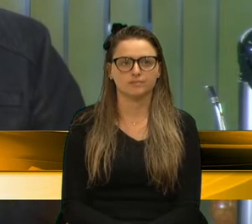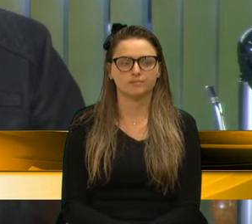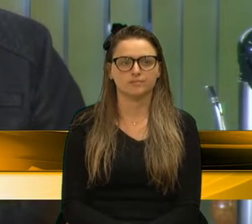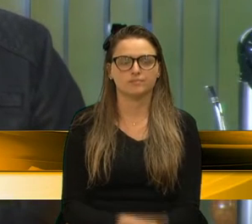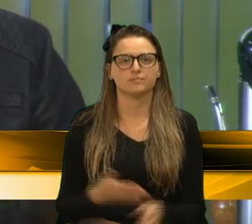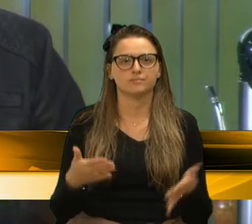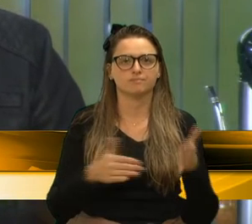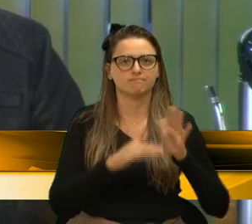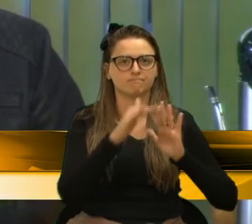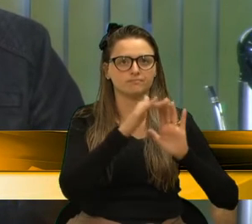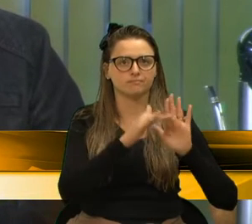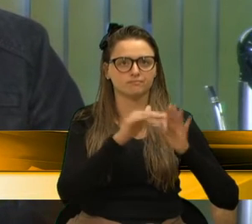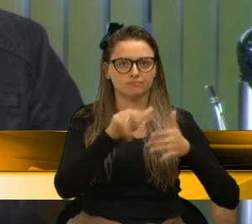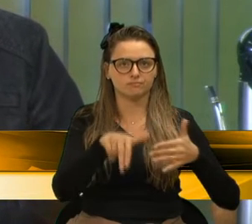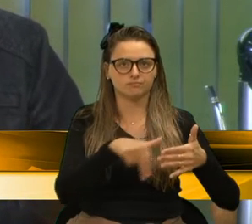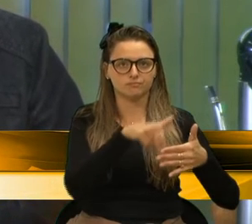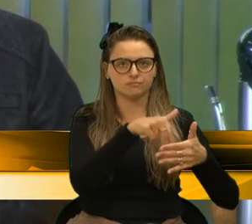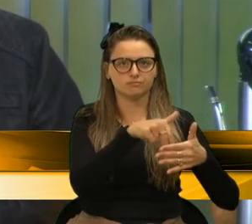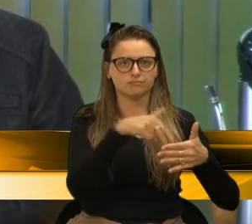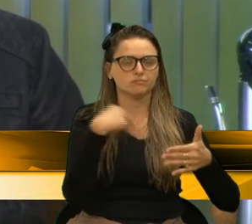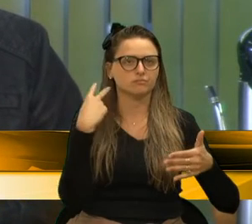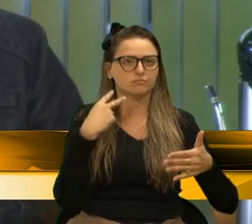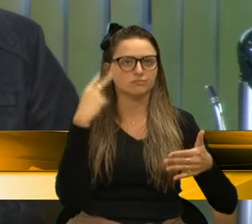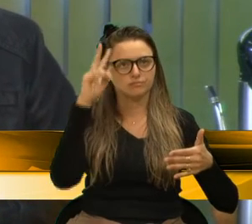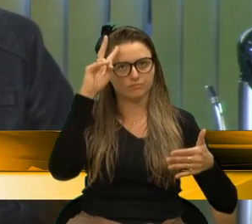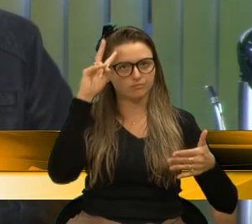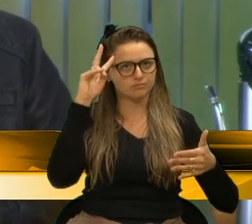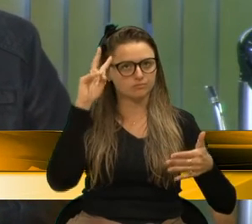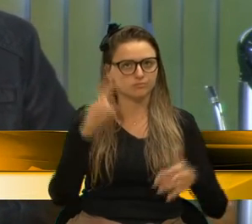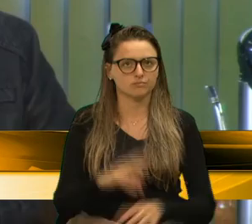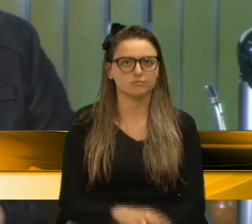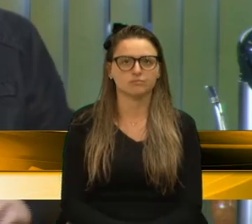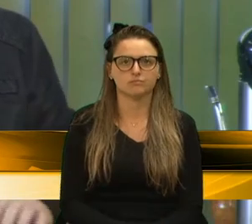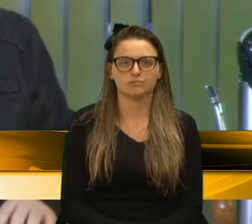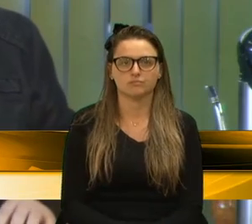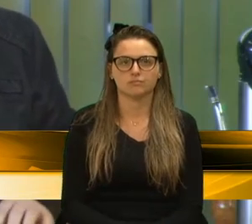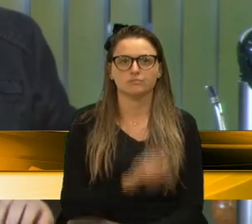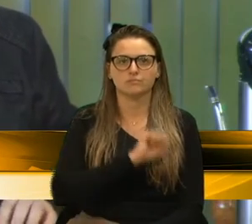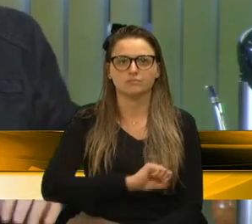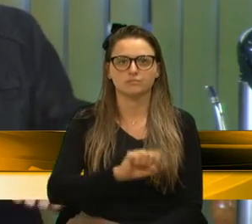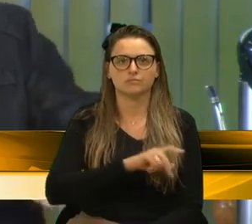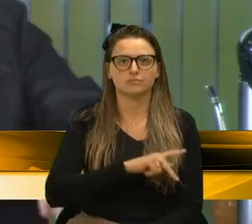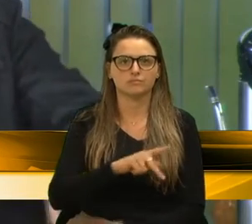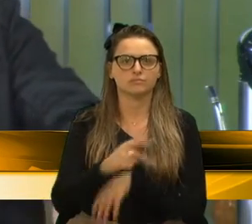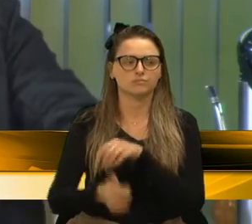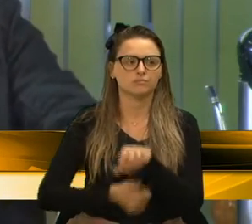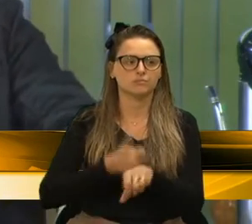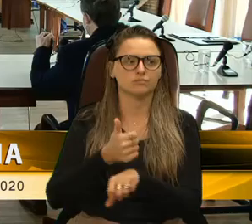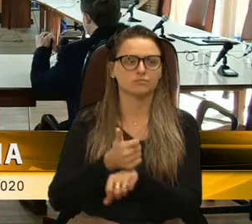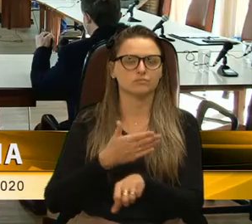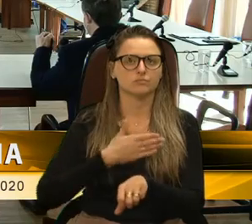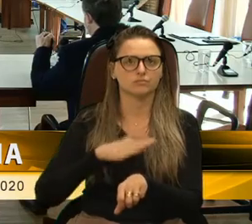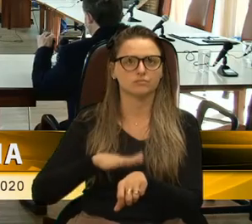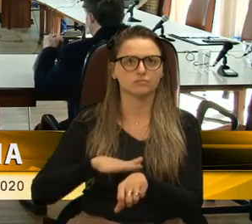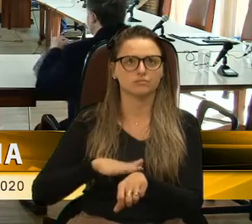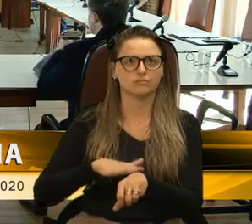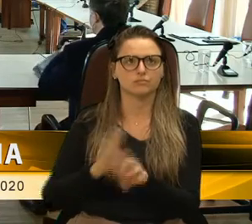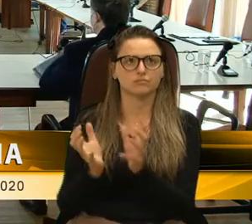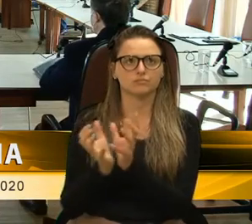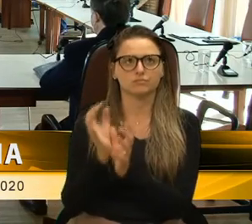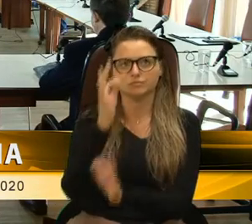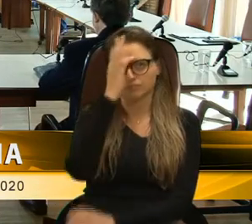Passemos ao grande expediente. Primeiro inscrito, vereador Velocino João Ues. Senhor presidente, cedo o meu espaço ao colega Gustavo